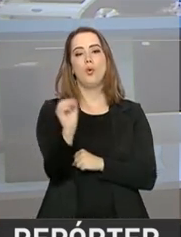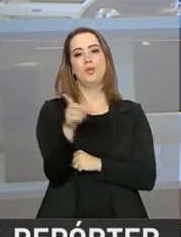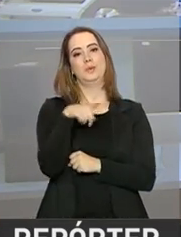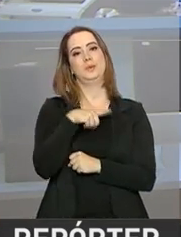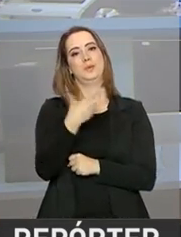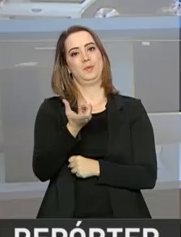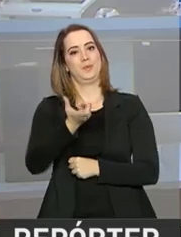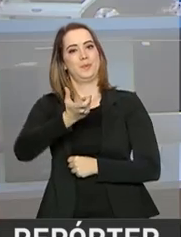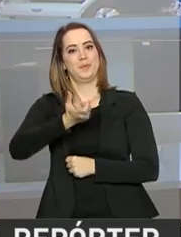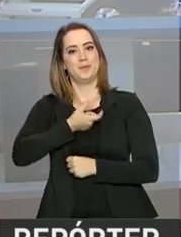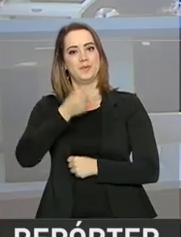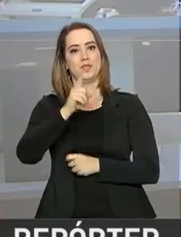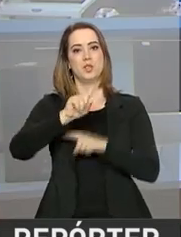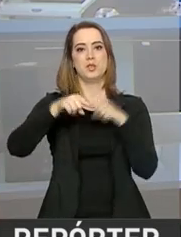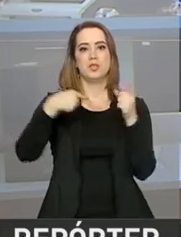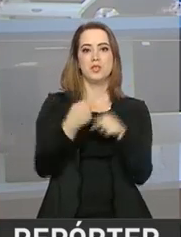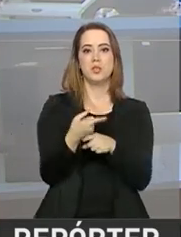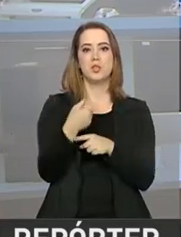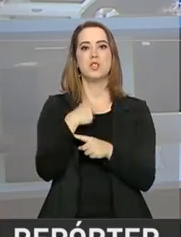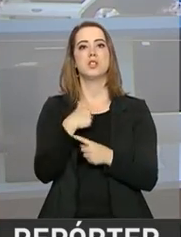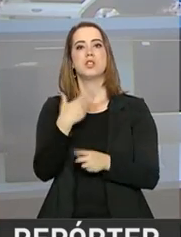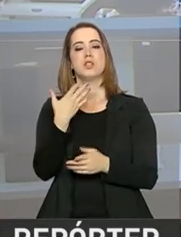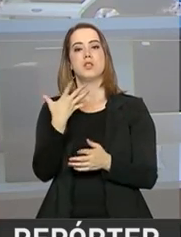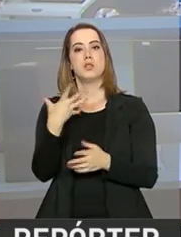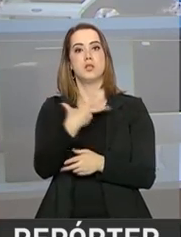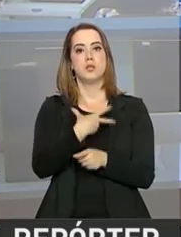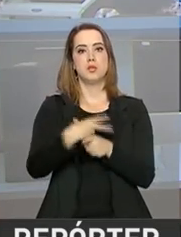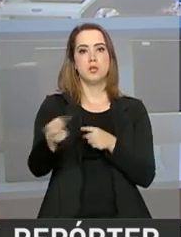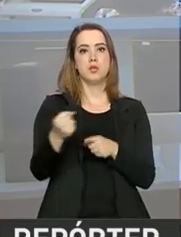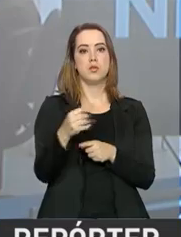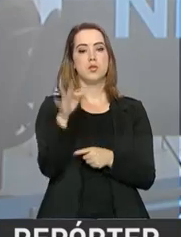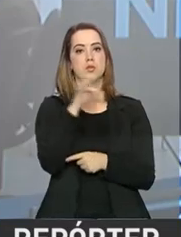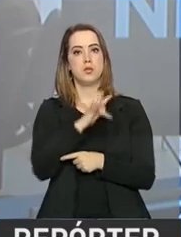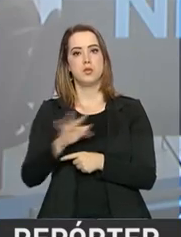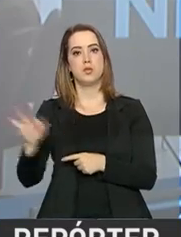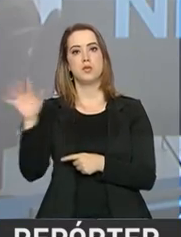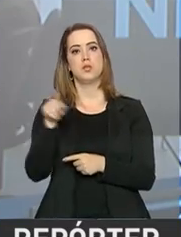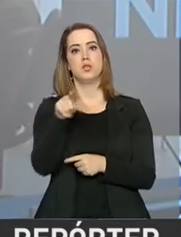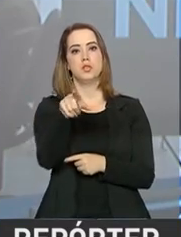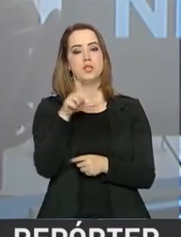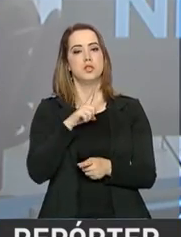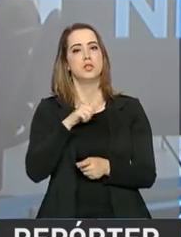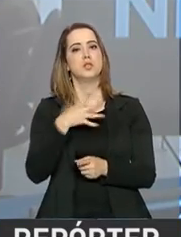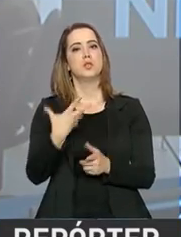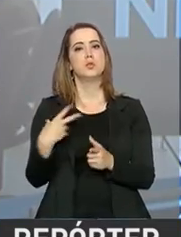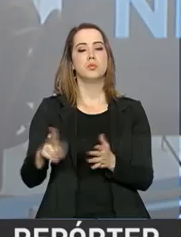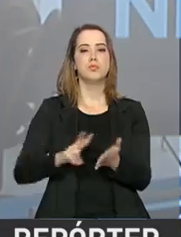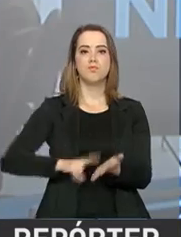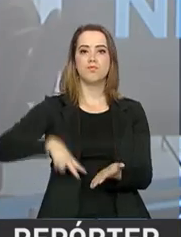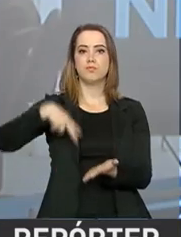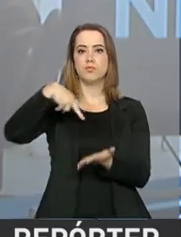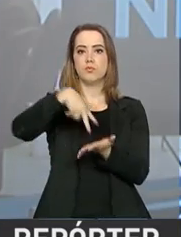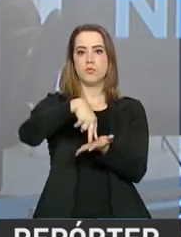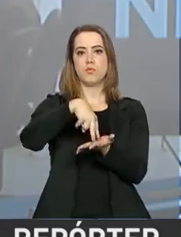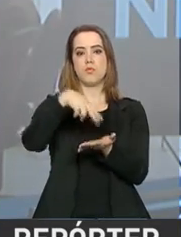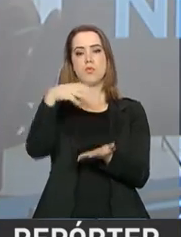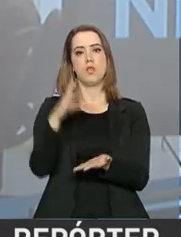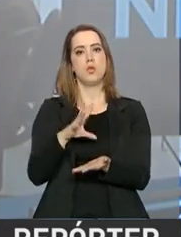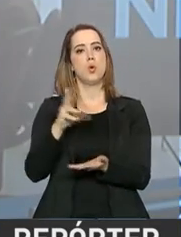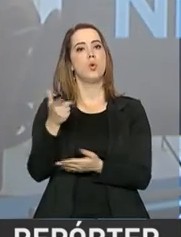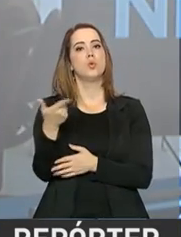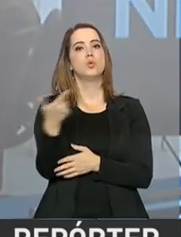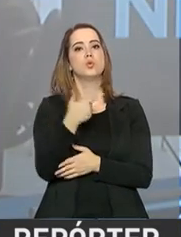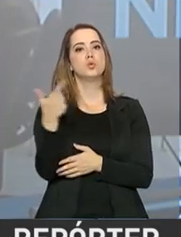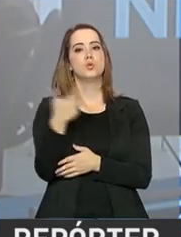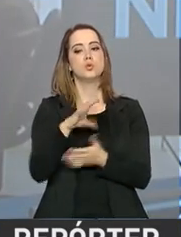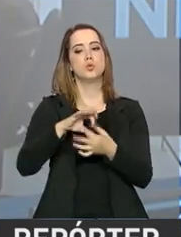após três rounds contra o lutador francês para chegar até o pódio Robson passou por três por por outras duas